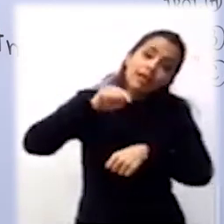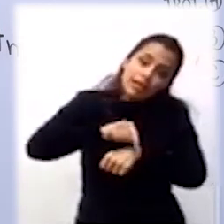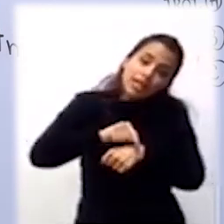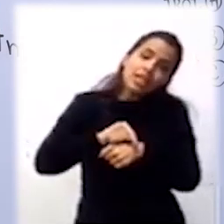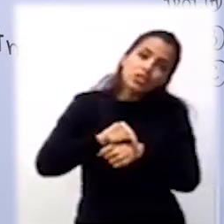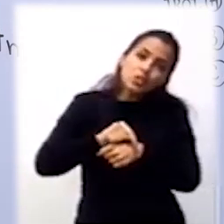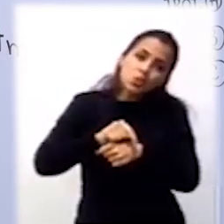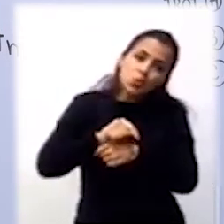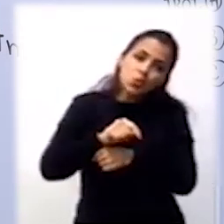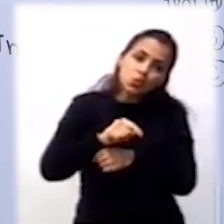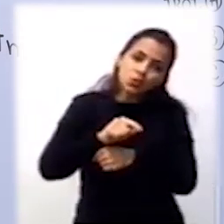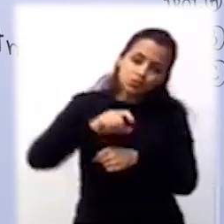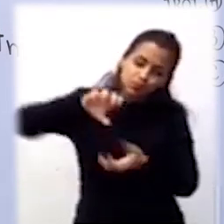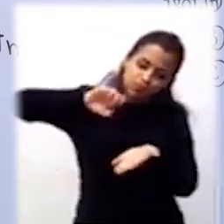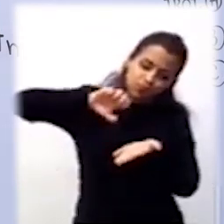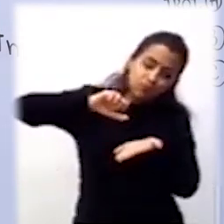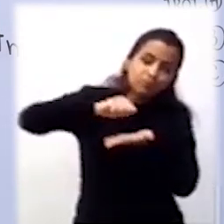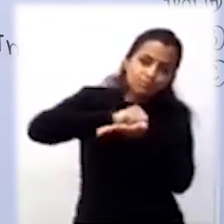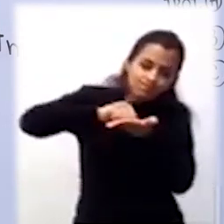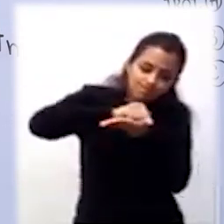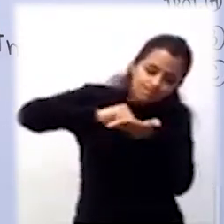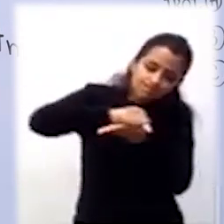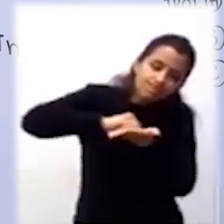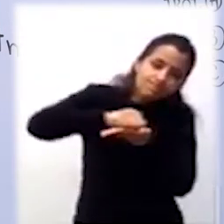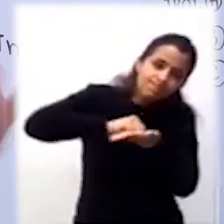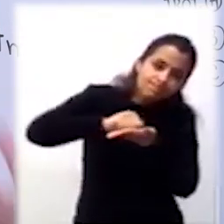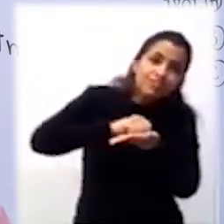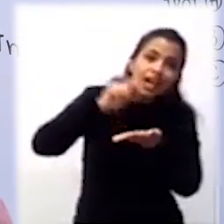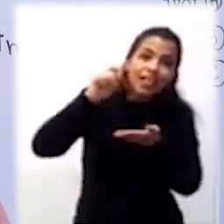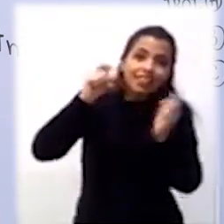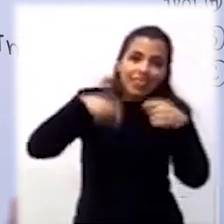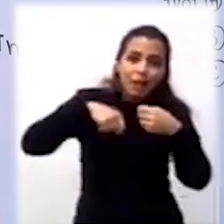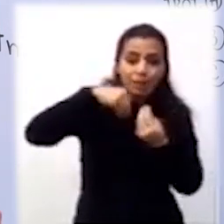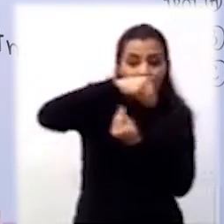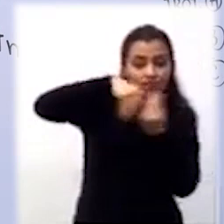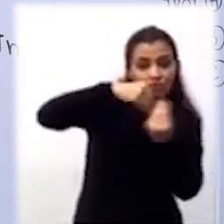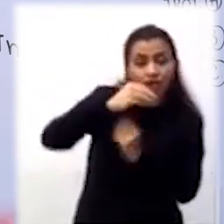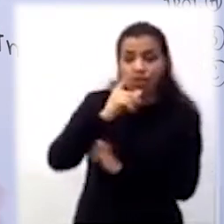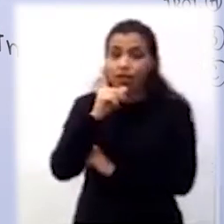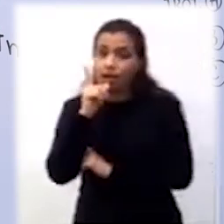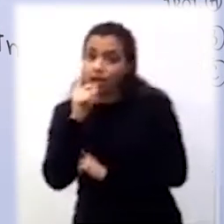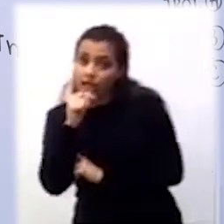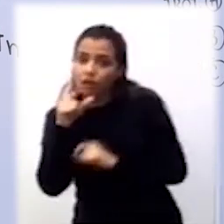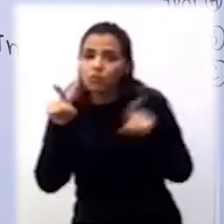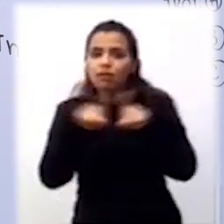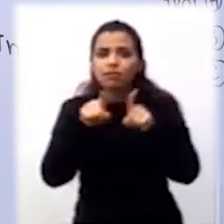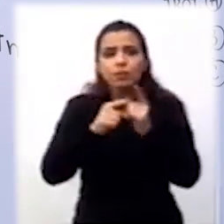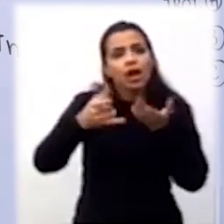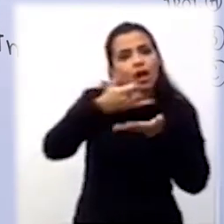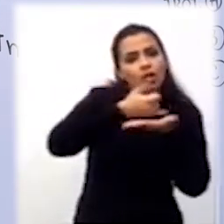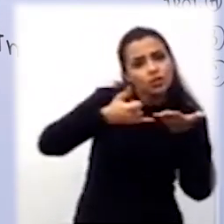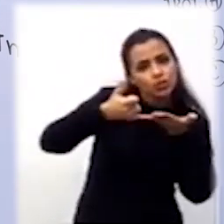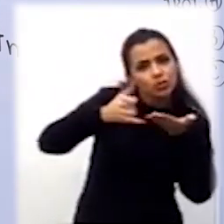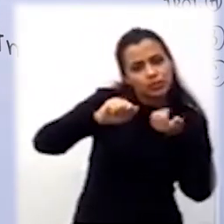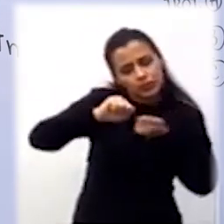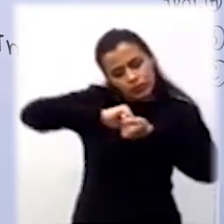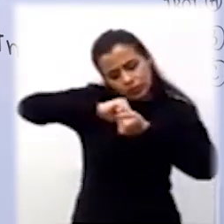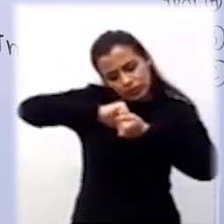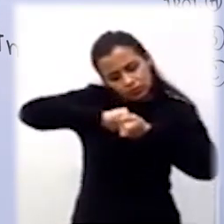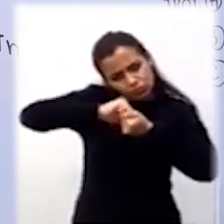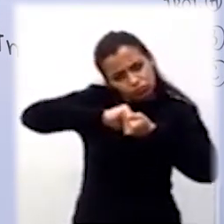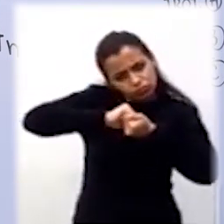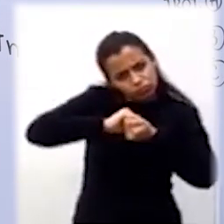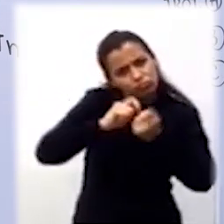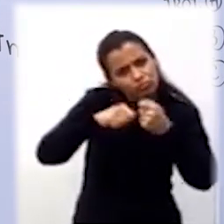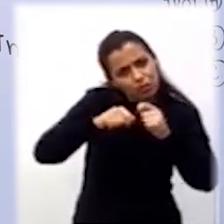esse detergente, esse sabão, ele consegue interagir com a água e com a gordura. Dessa forma, ele consegue tirar essa capa